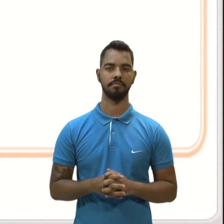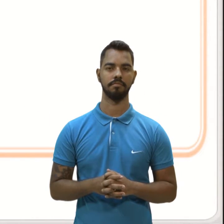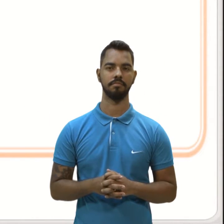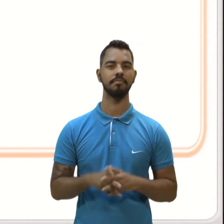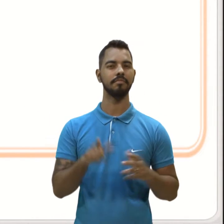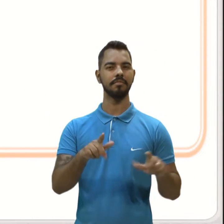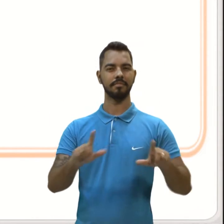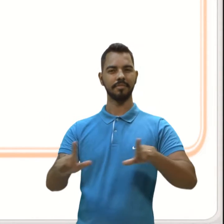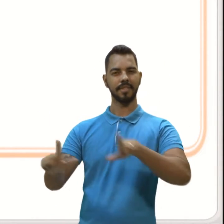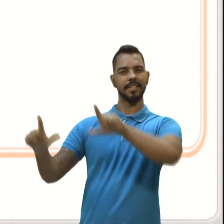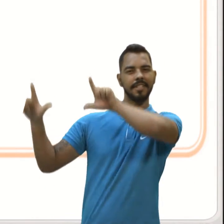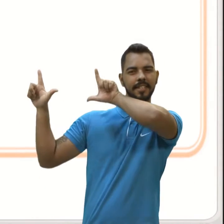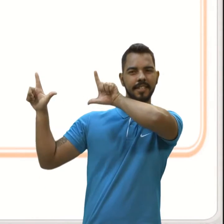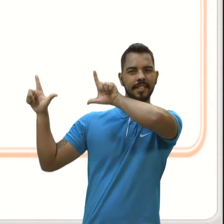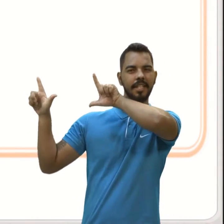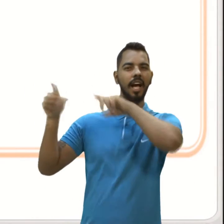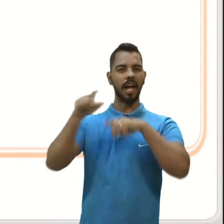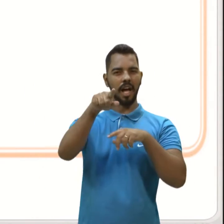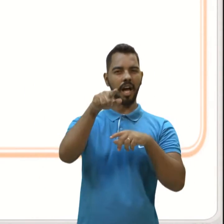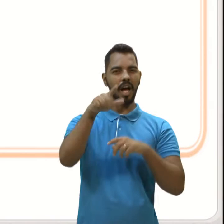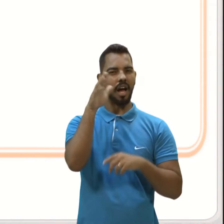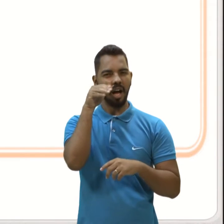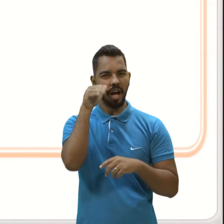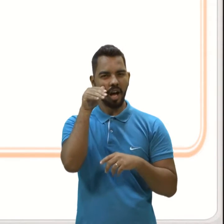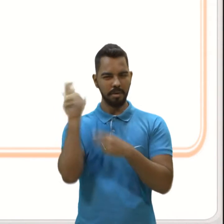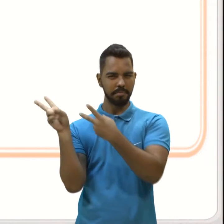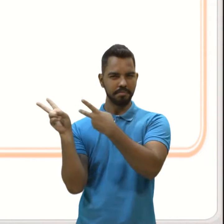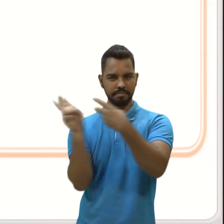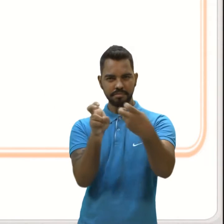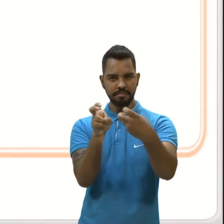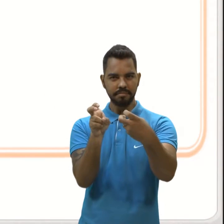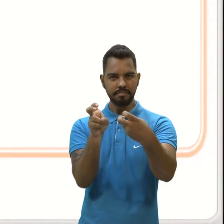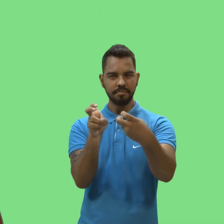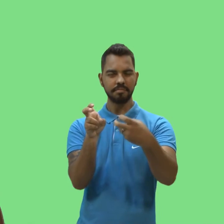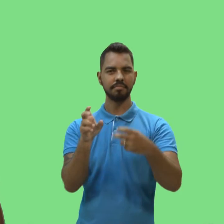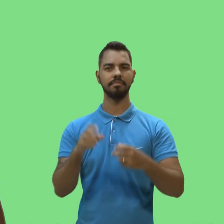São Paulo, caixa postal 99999.